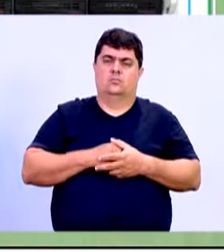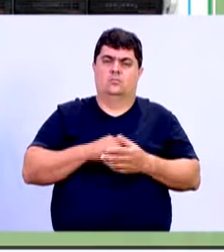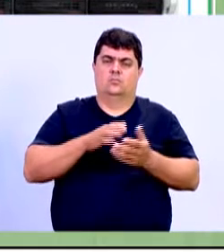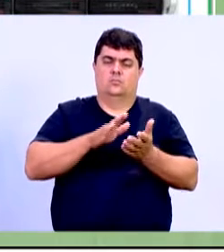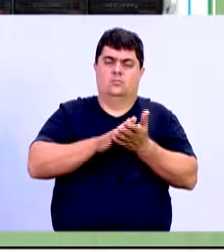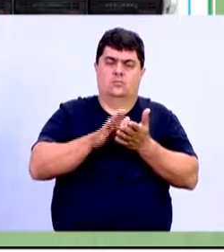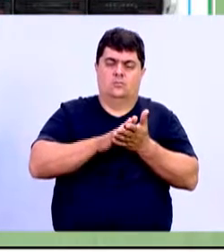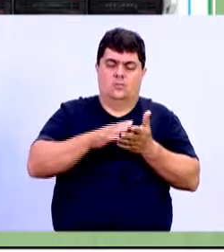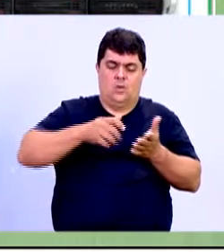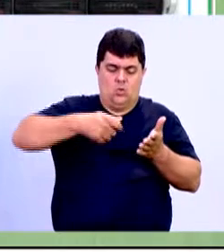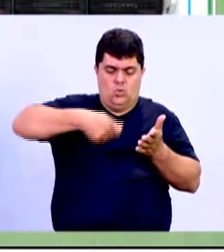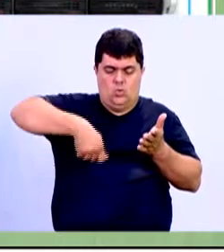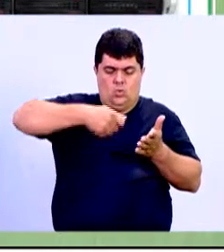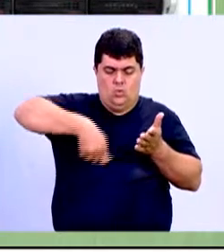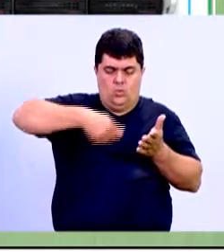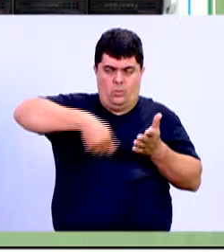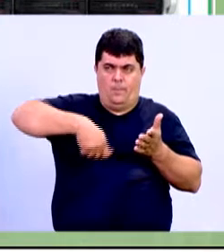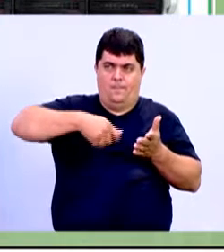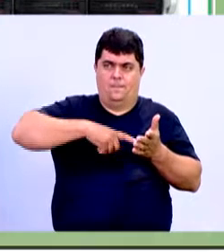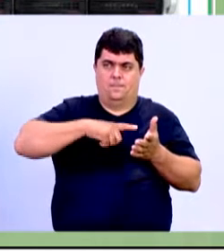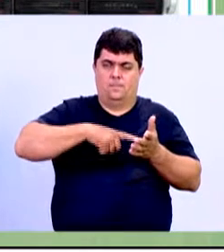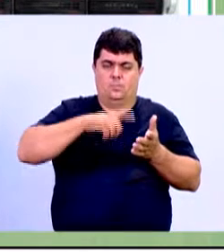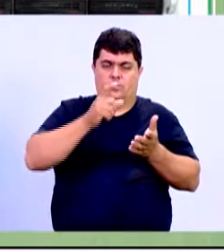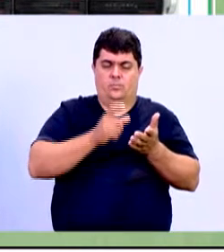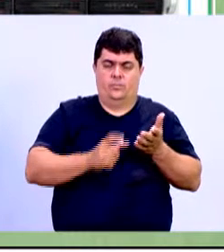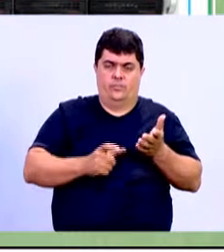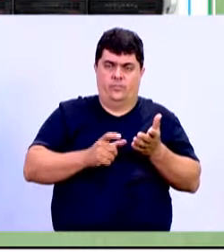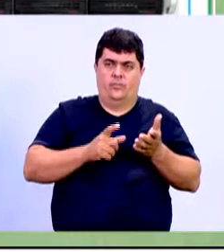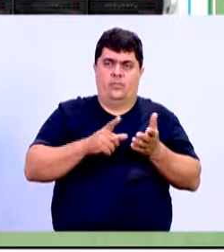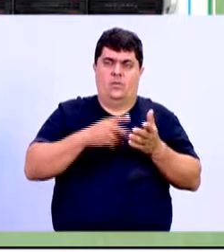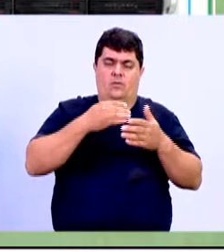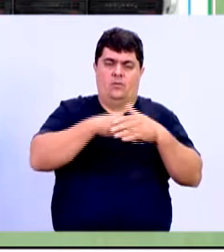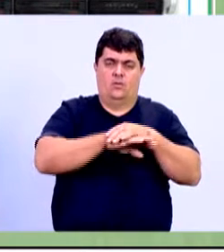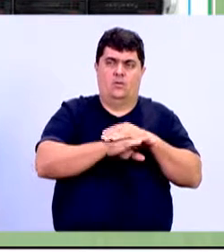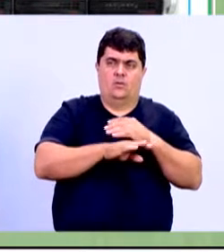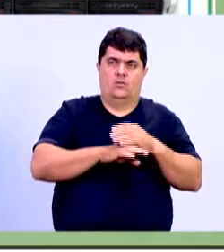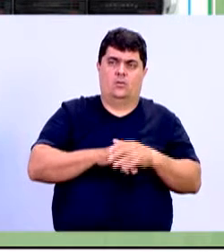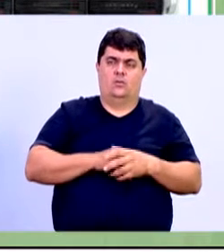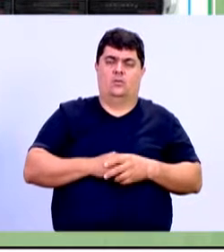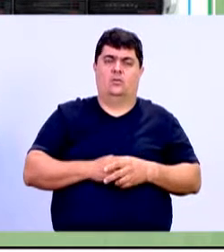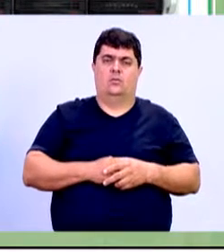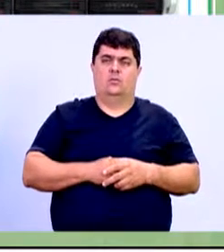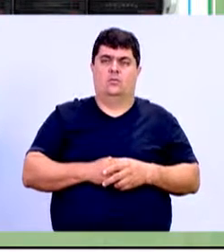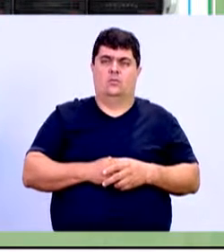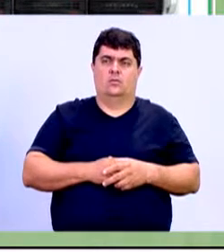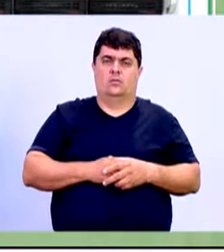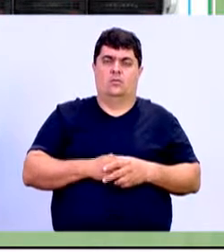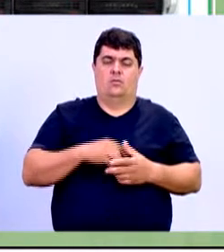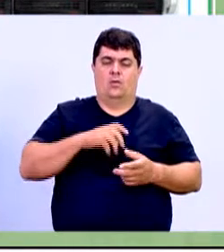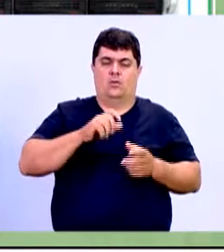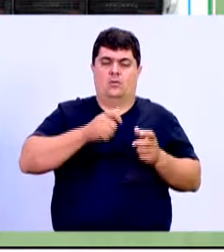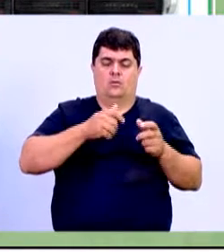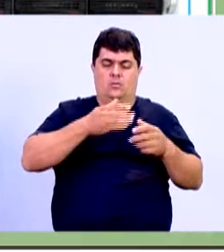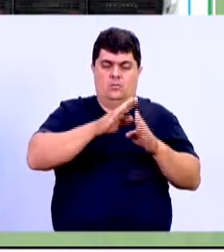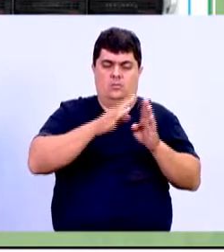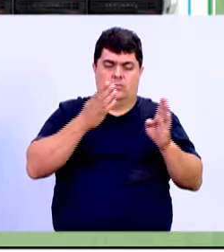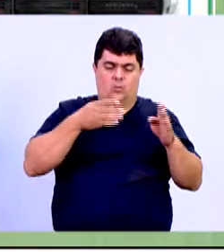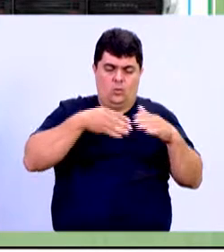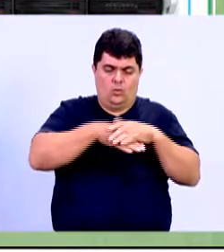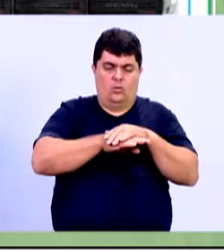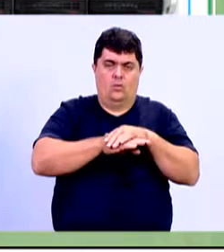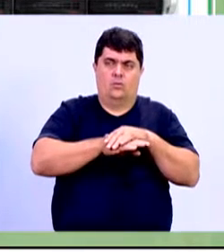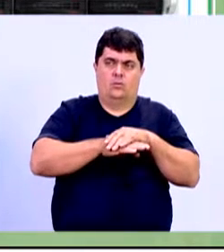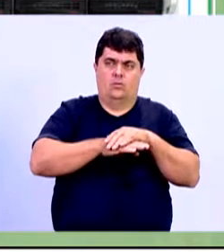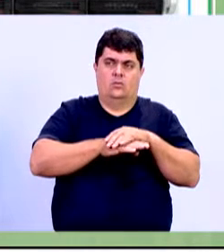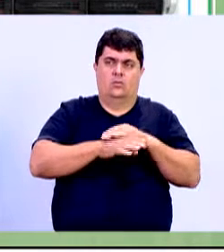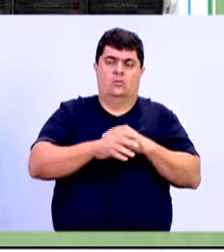código de barra que são afixadas nessas fitas. E essas fitas vão para um cofre de mídia, né?